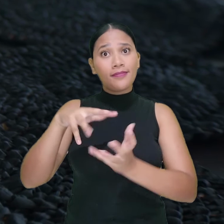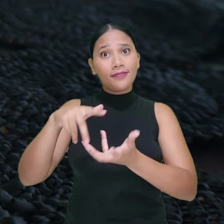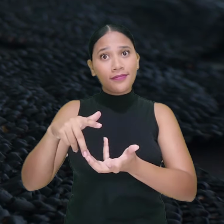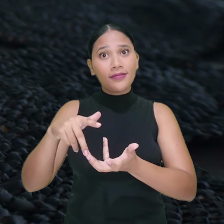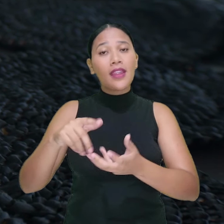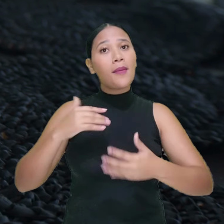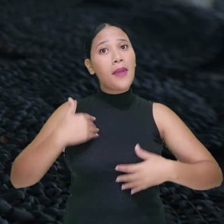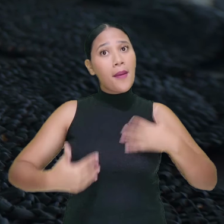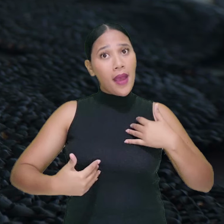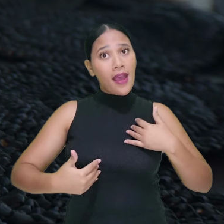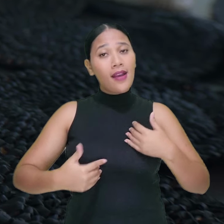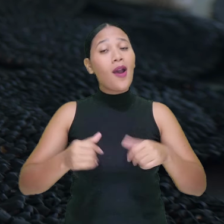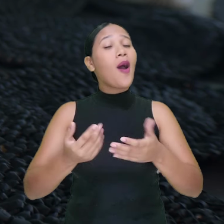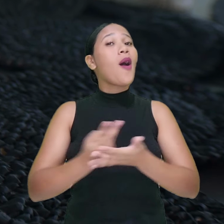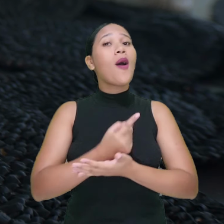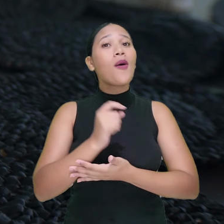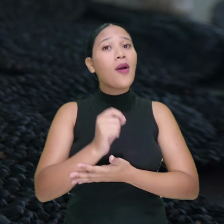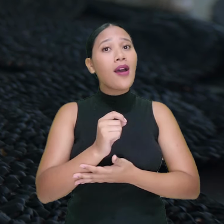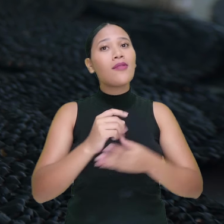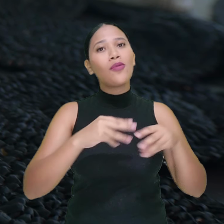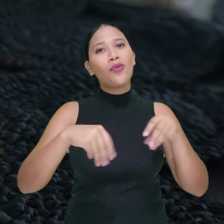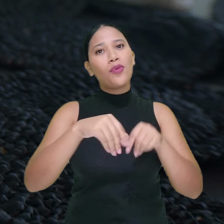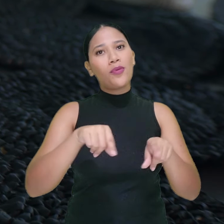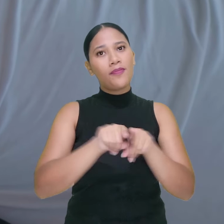as pessoas são feitas de rocha e elas também viram areia.